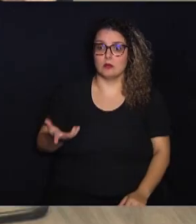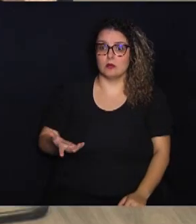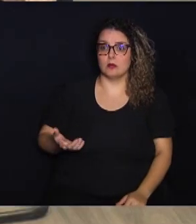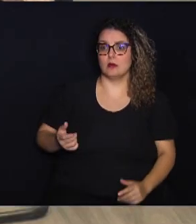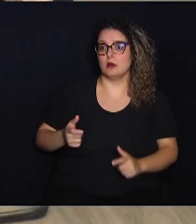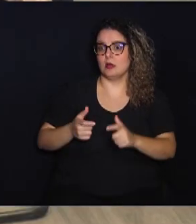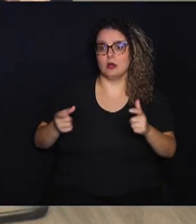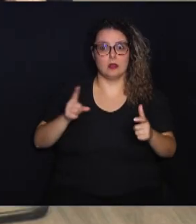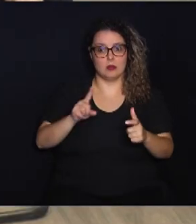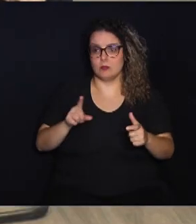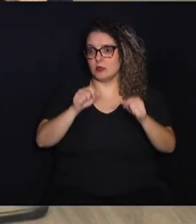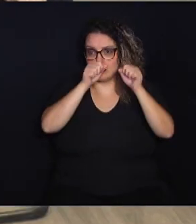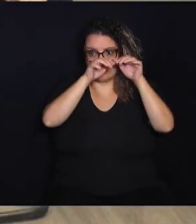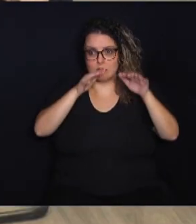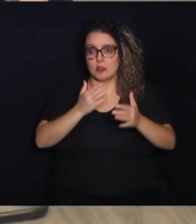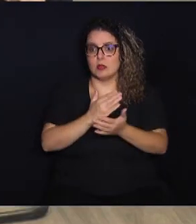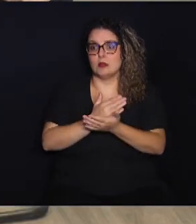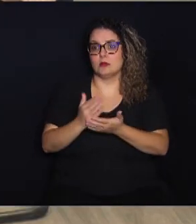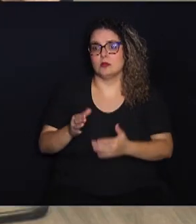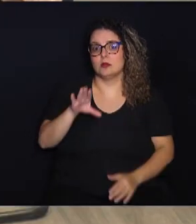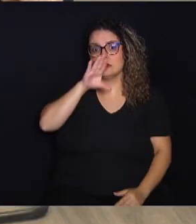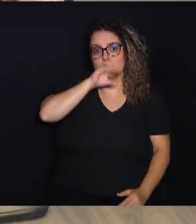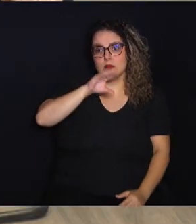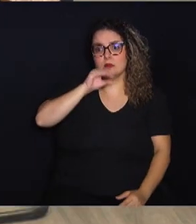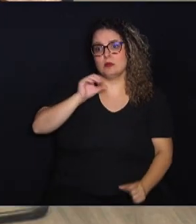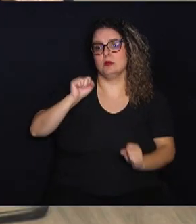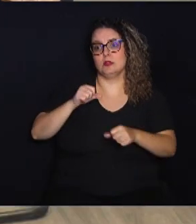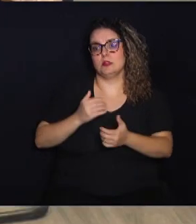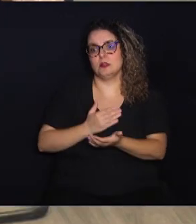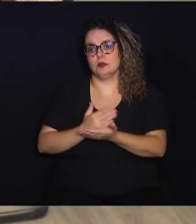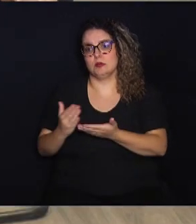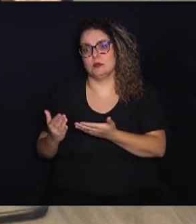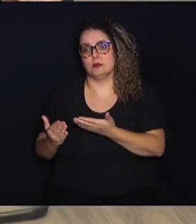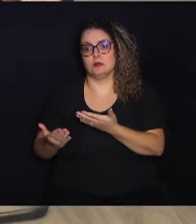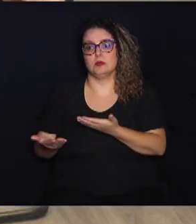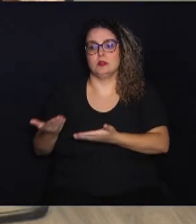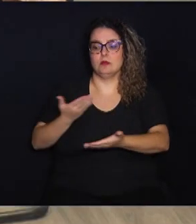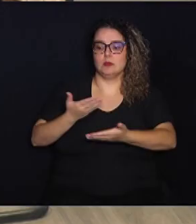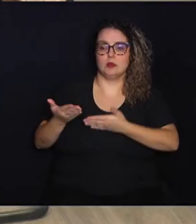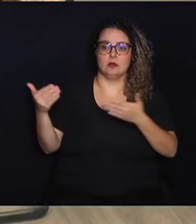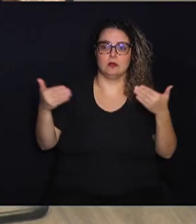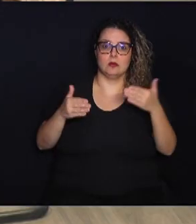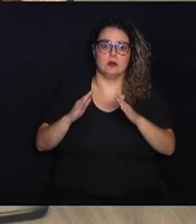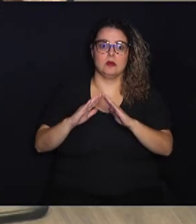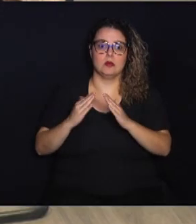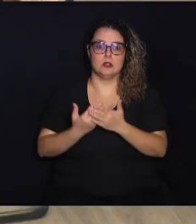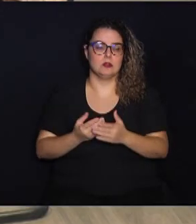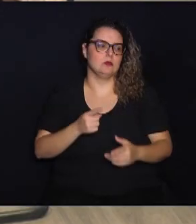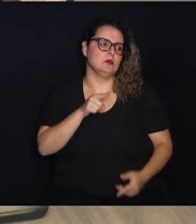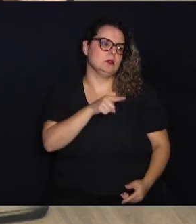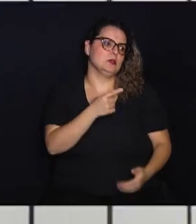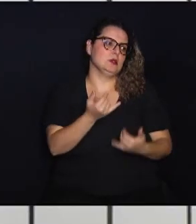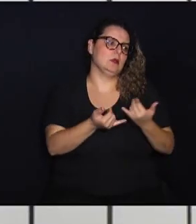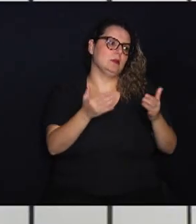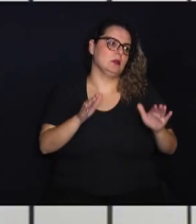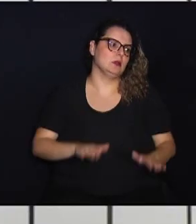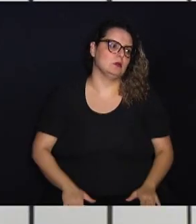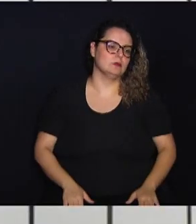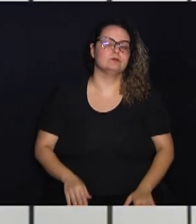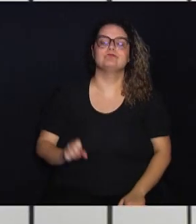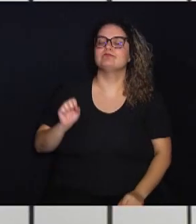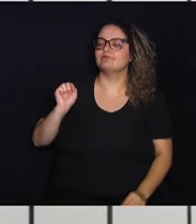maioria não era autista e todos começaram a falar assim que começou a frequentar a escola. Isso por conta